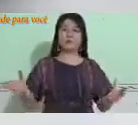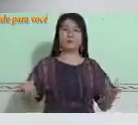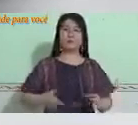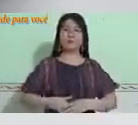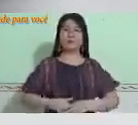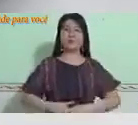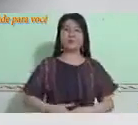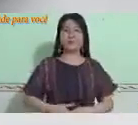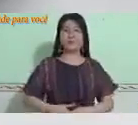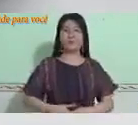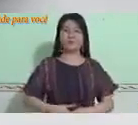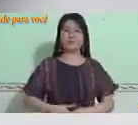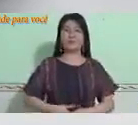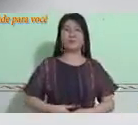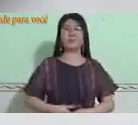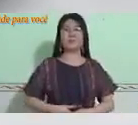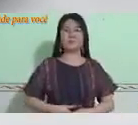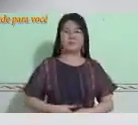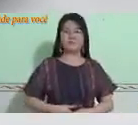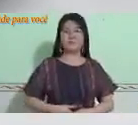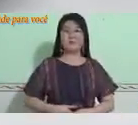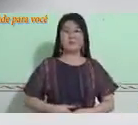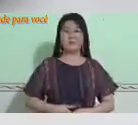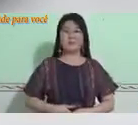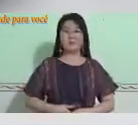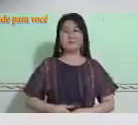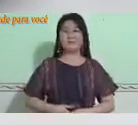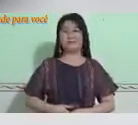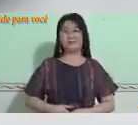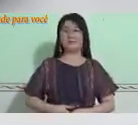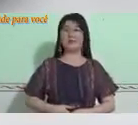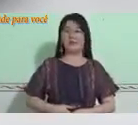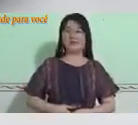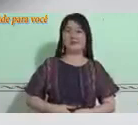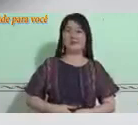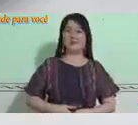Confira como identificar e o que fazer para tratar a enxaqueca. 5.